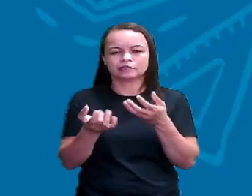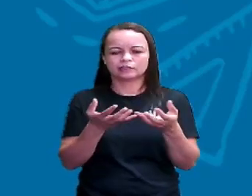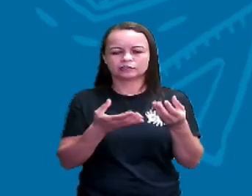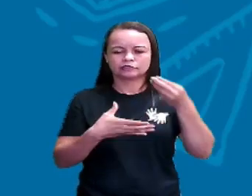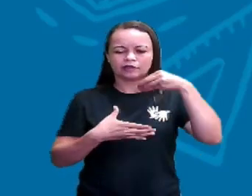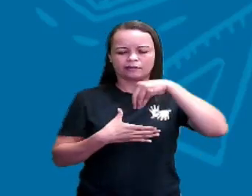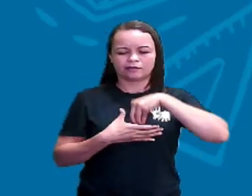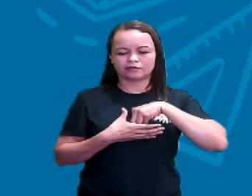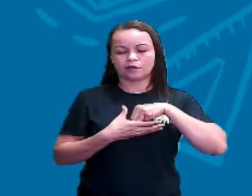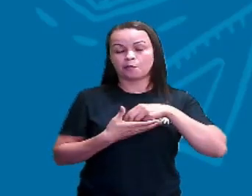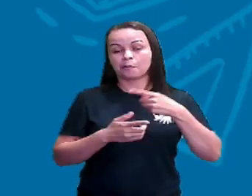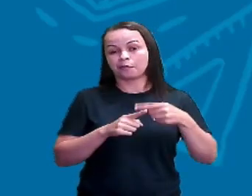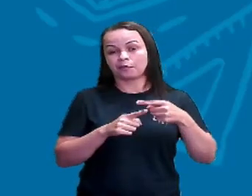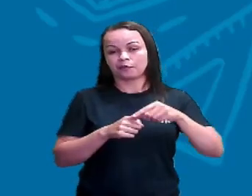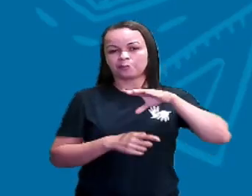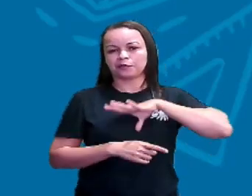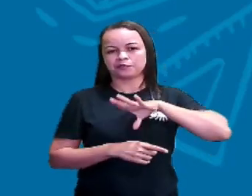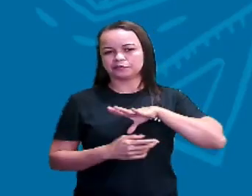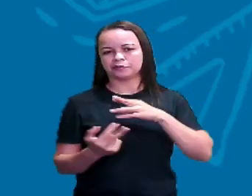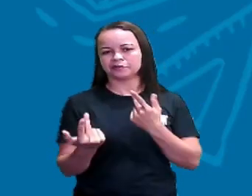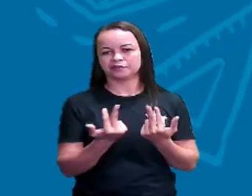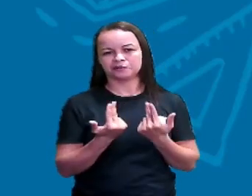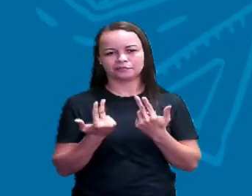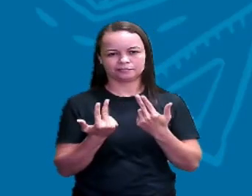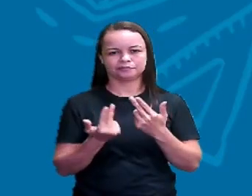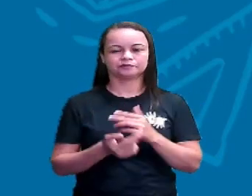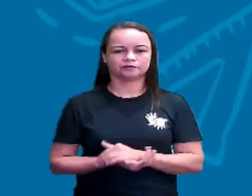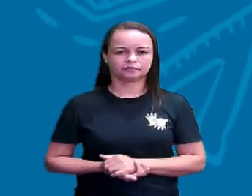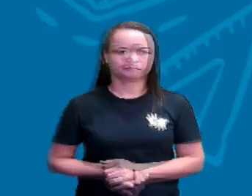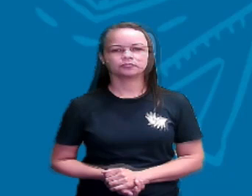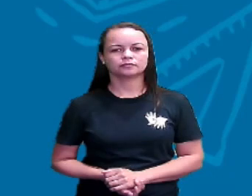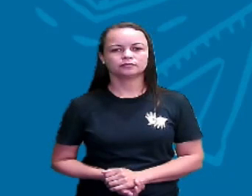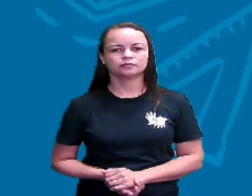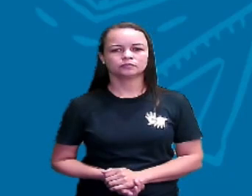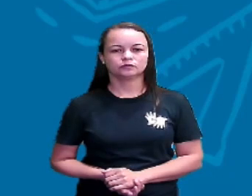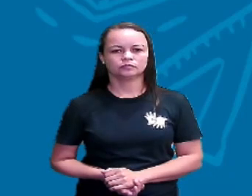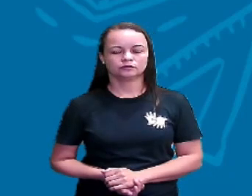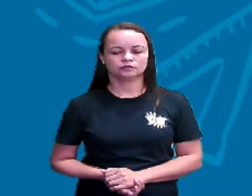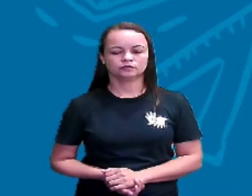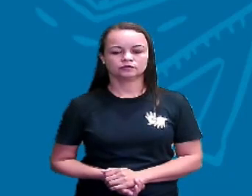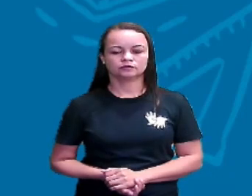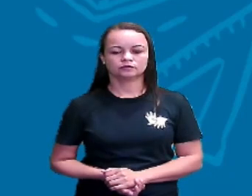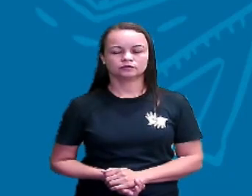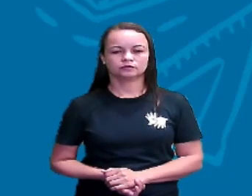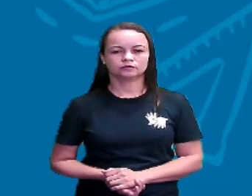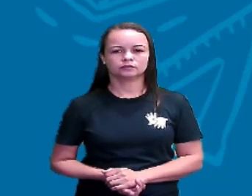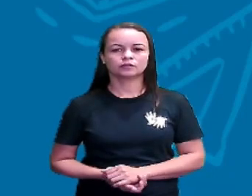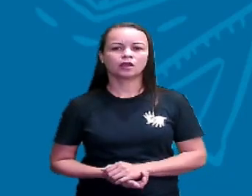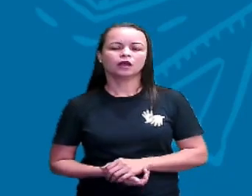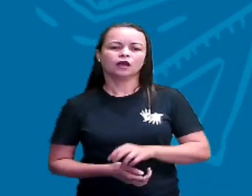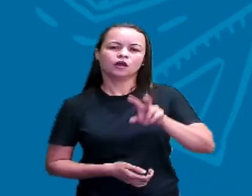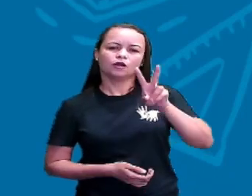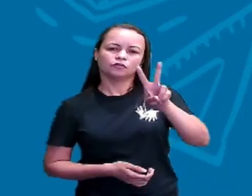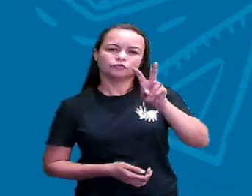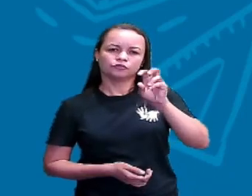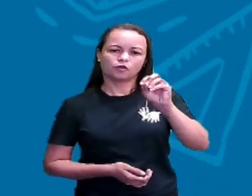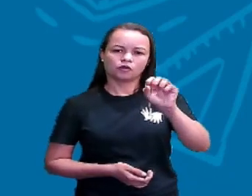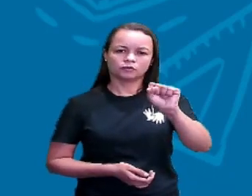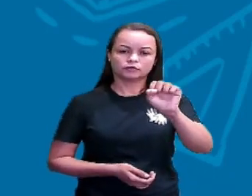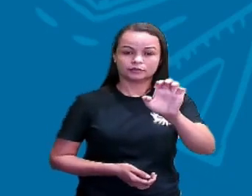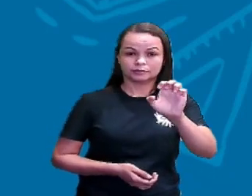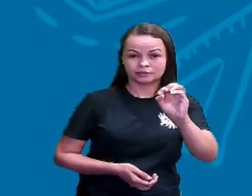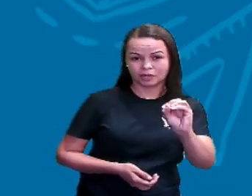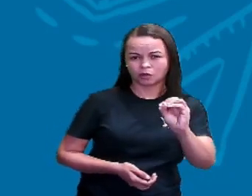gente, porque no português funciona da mesma forma, tá bom? E o que seria o vosseu em língua